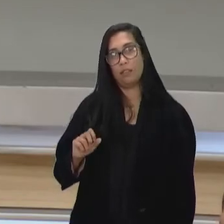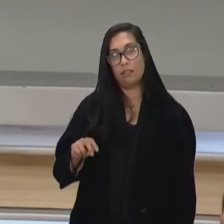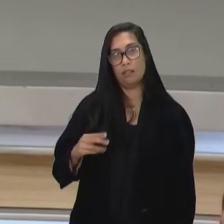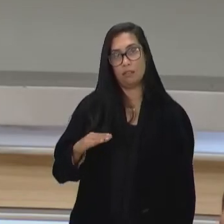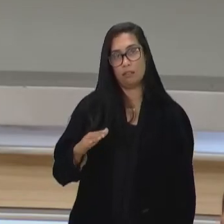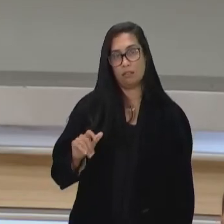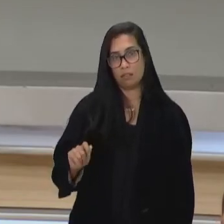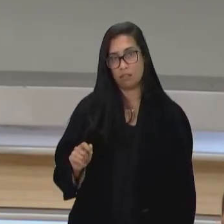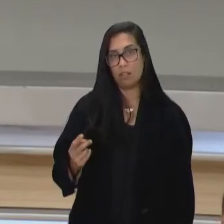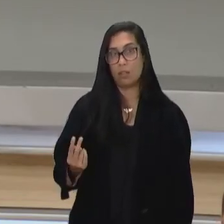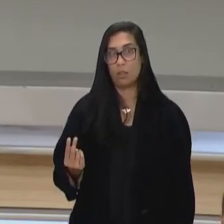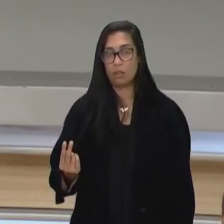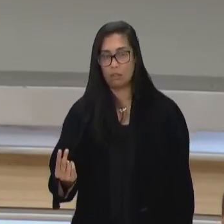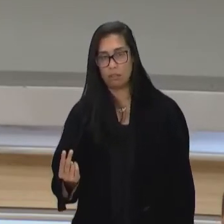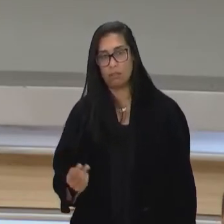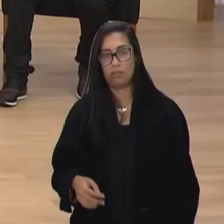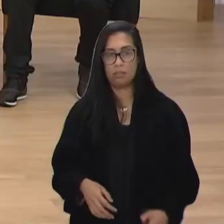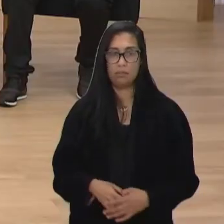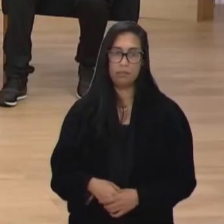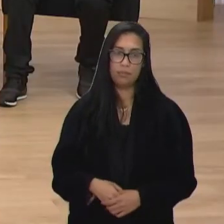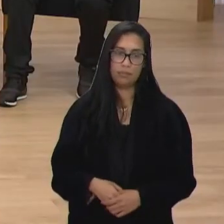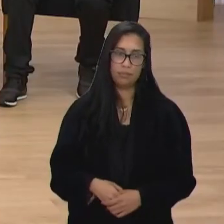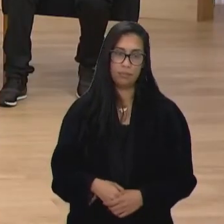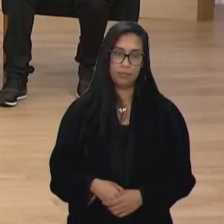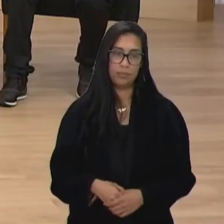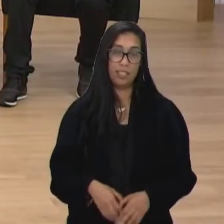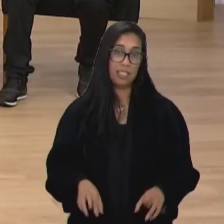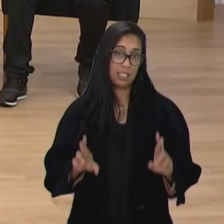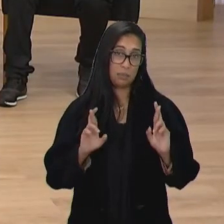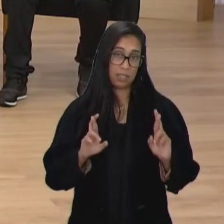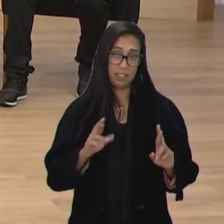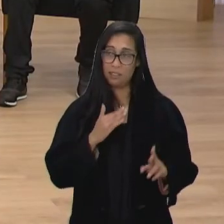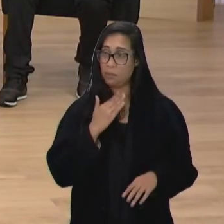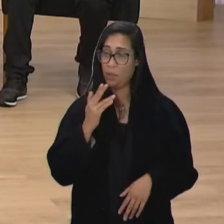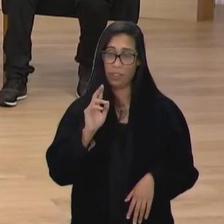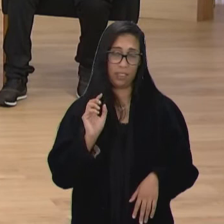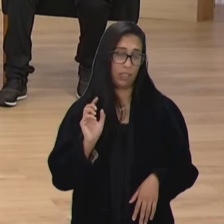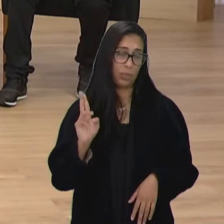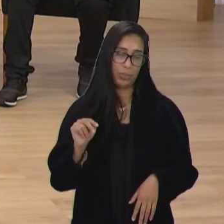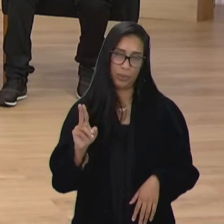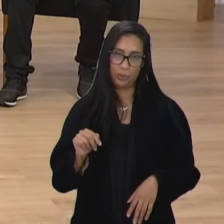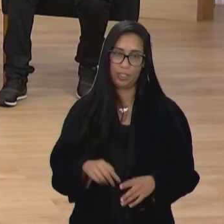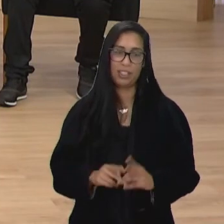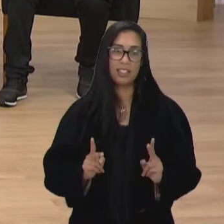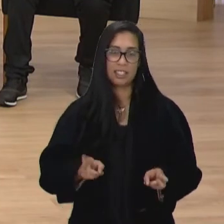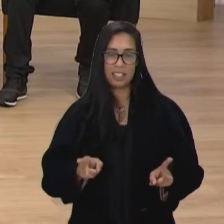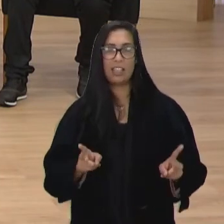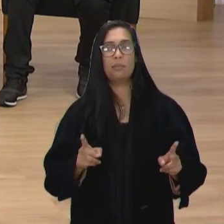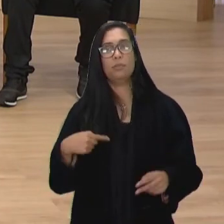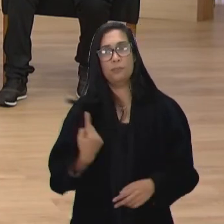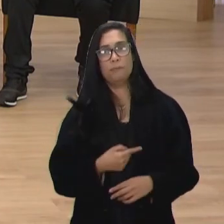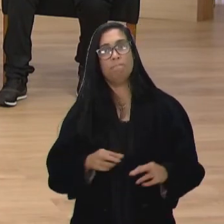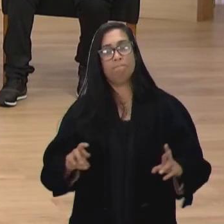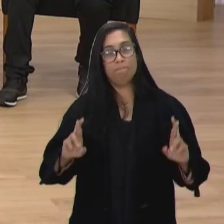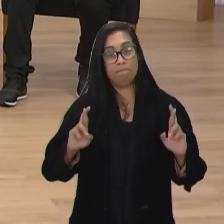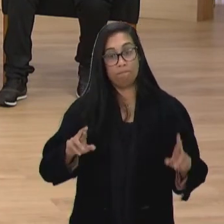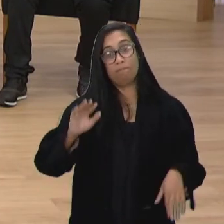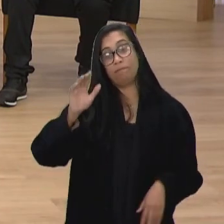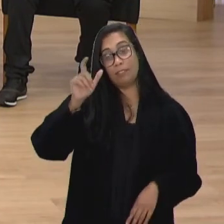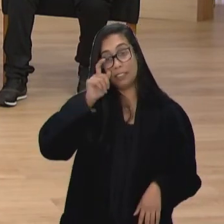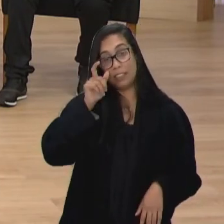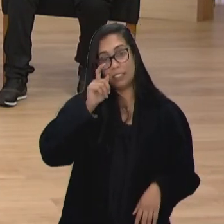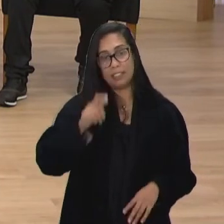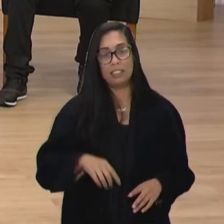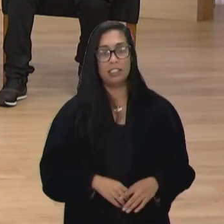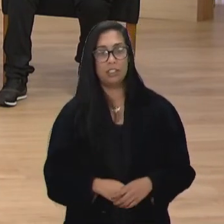sabe aqueles filmes que... A esperança é a última que morre, não? Isso, vocês podem até mudar o título, vai ficar cada vez mais interessante. E